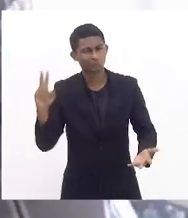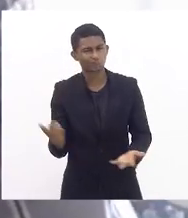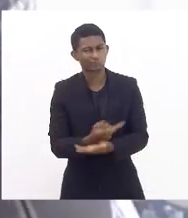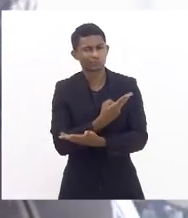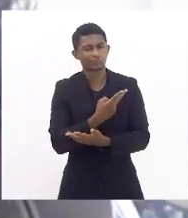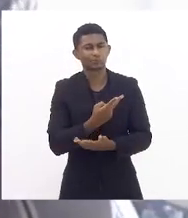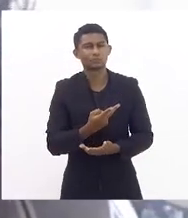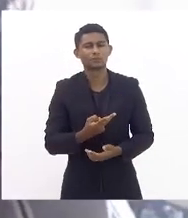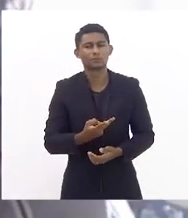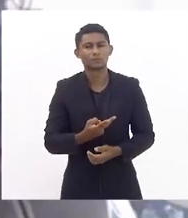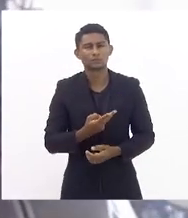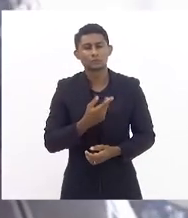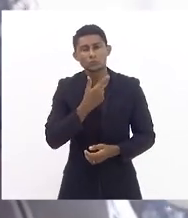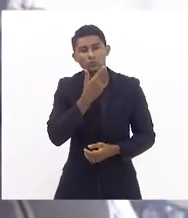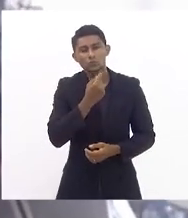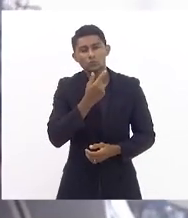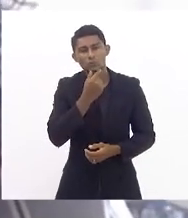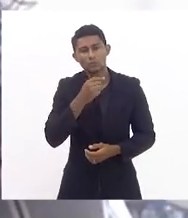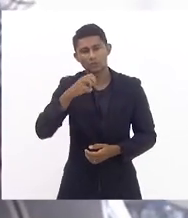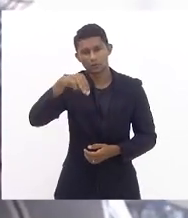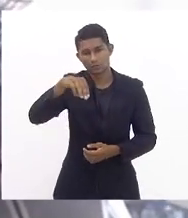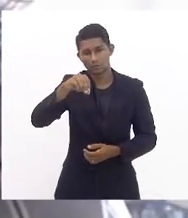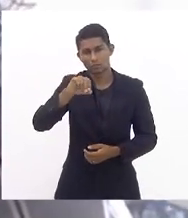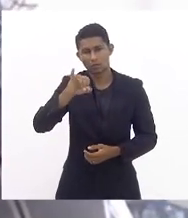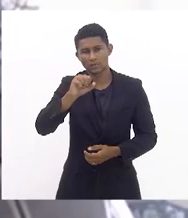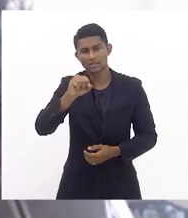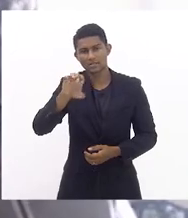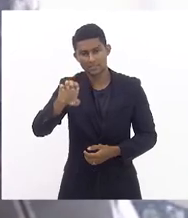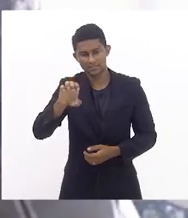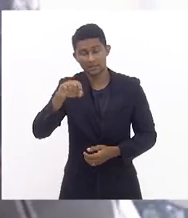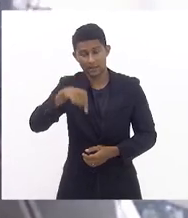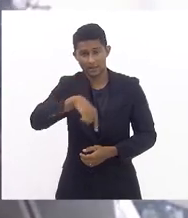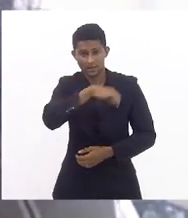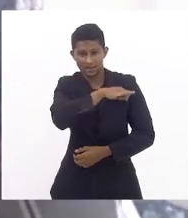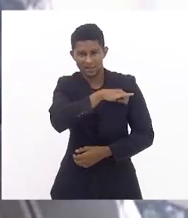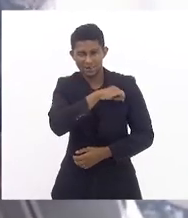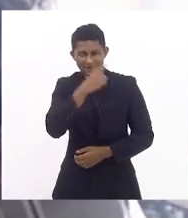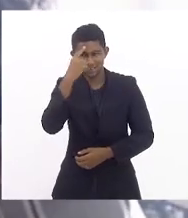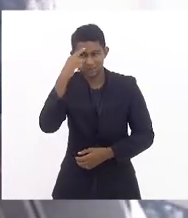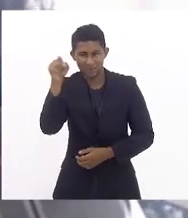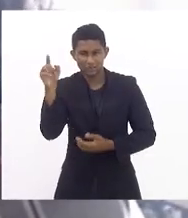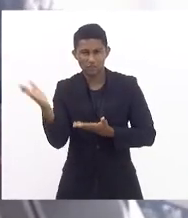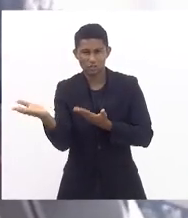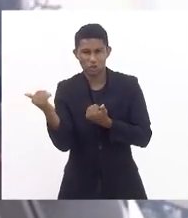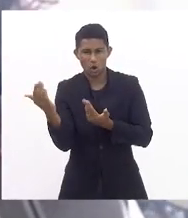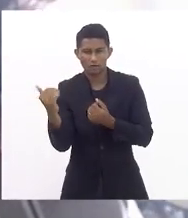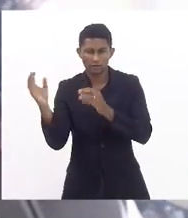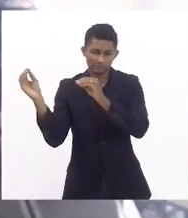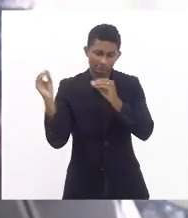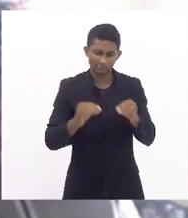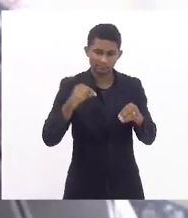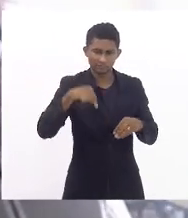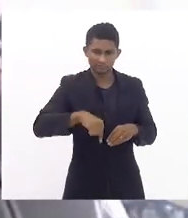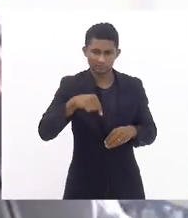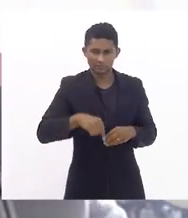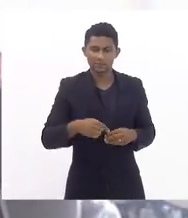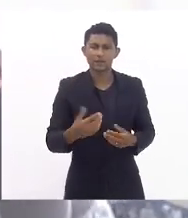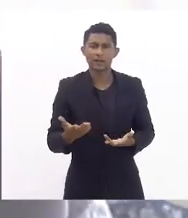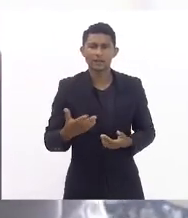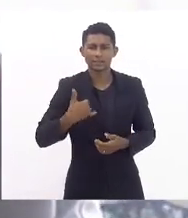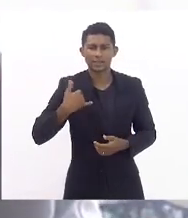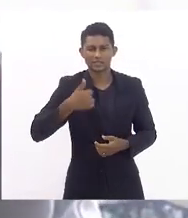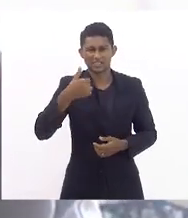imigrante, o congolês Moise, que veio aqui para o nosso estado ainda jovem, com 13 anos, na esperança, né,